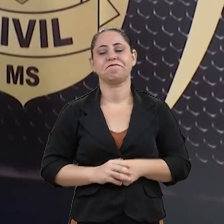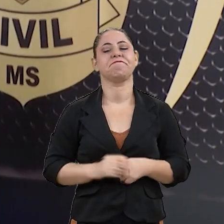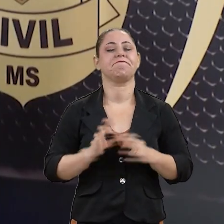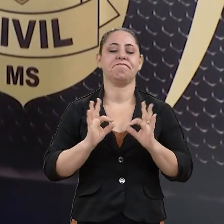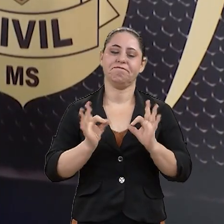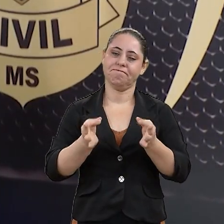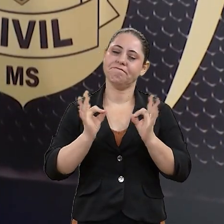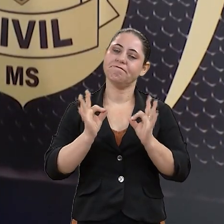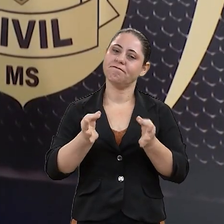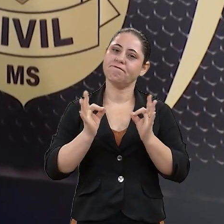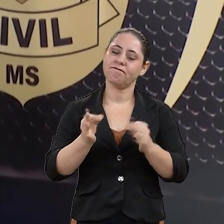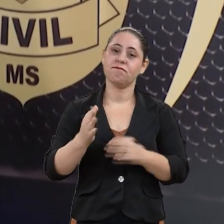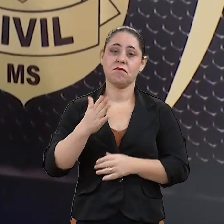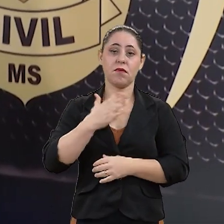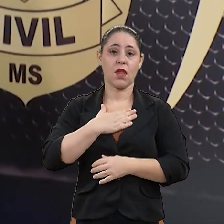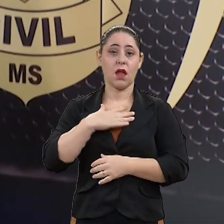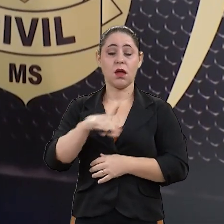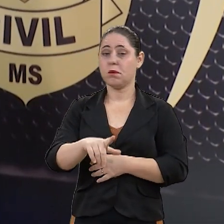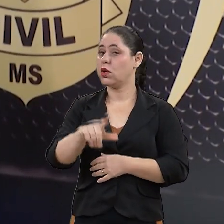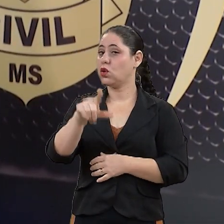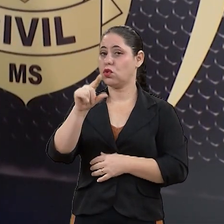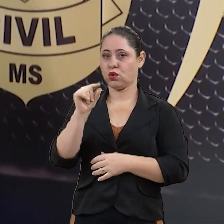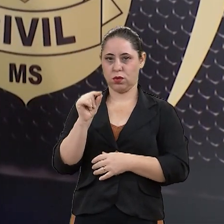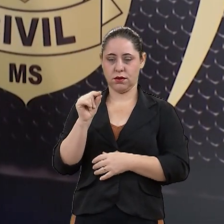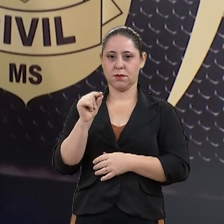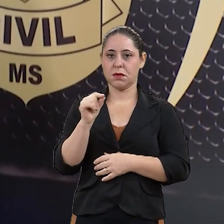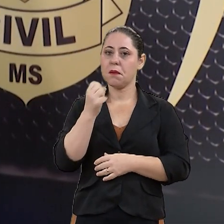Com certeza. Eu acho que foi uma escolha